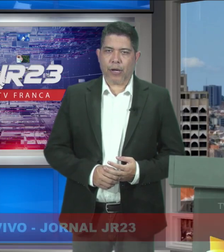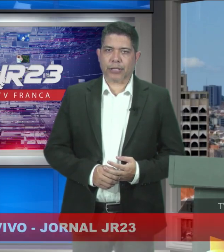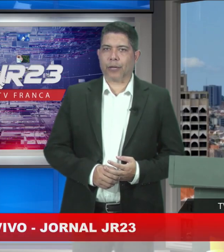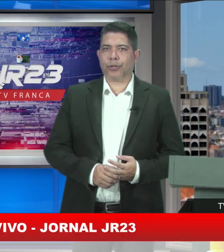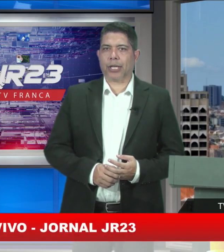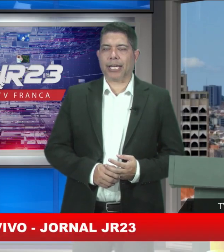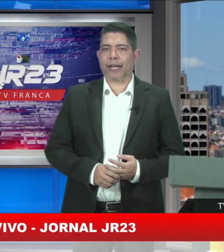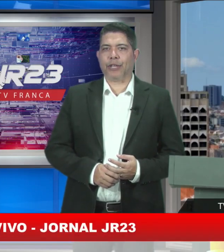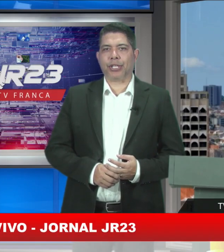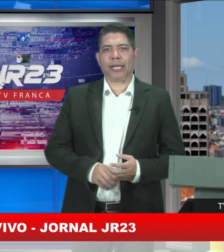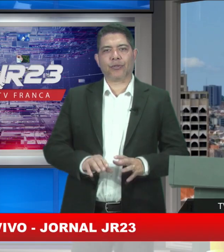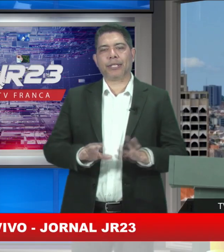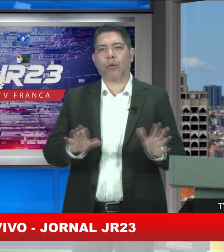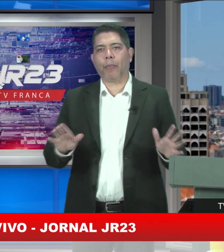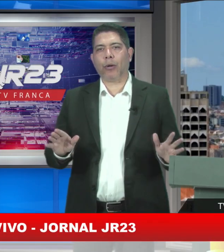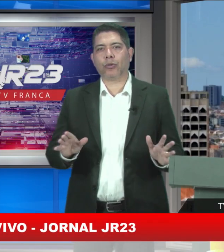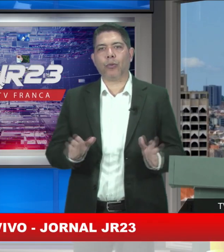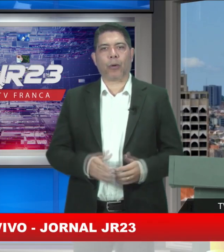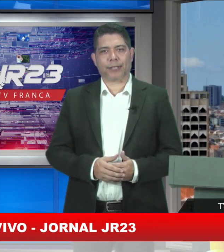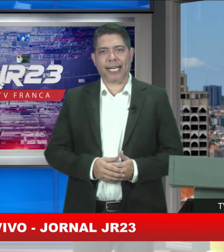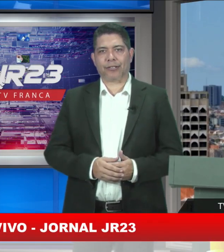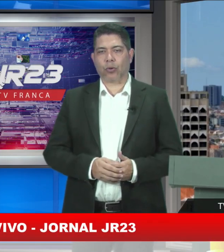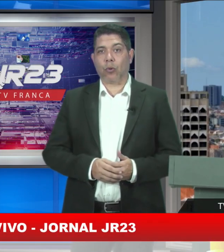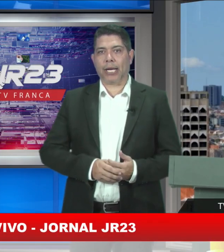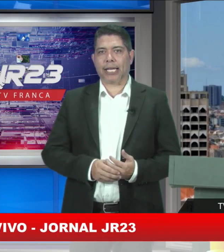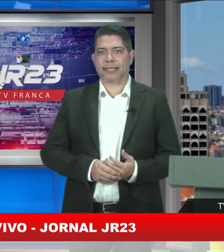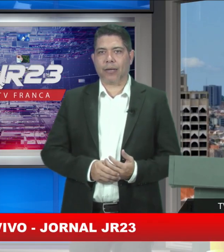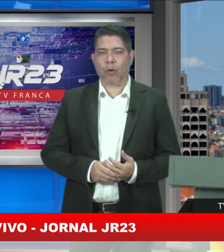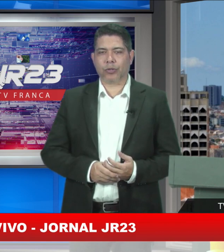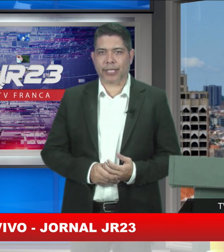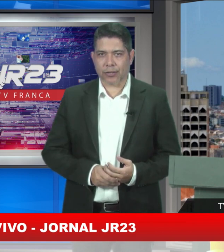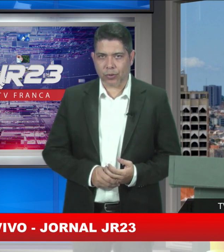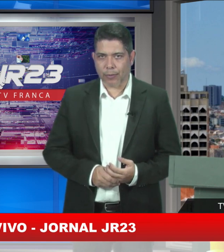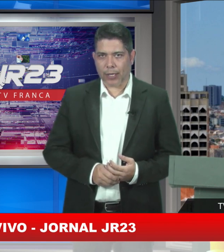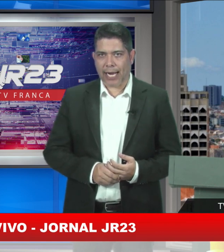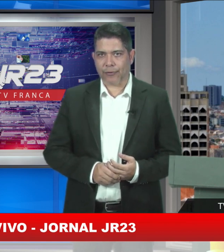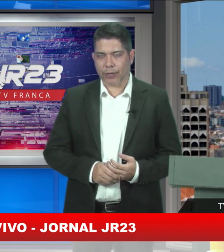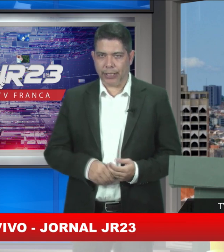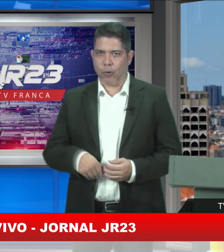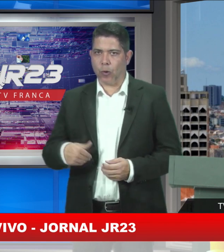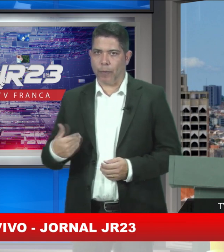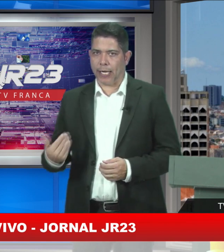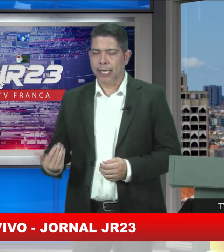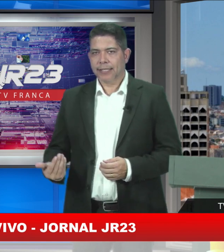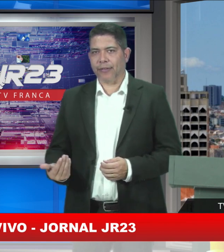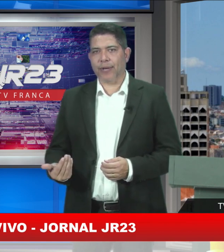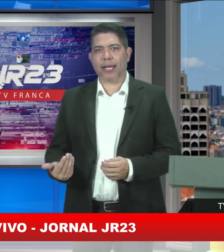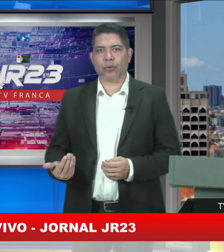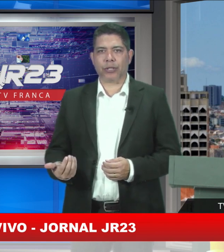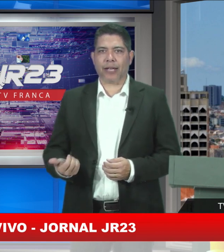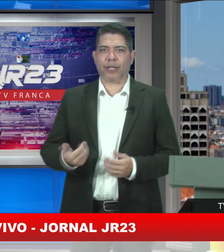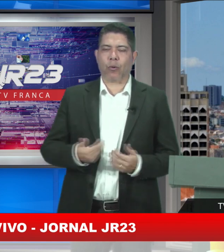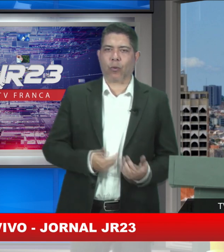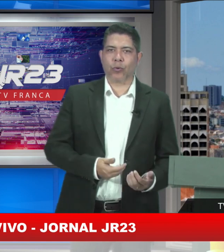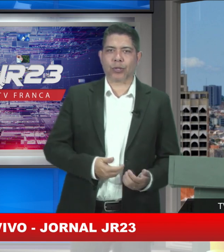Estamos de volta aqui no JE23. Você acompanhou todo o processo com relação ao censo demográfico, que demorou para ser